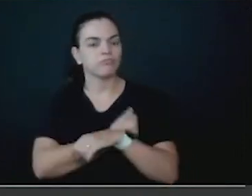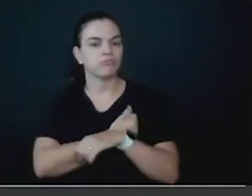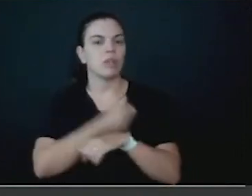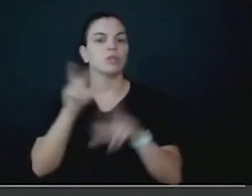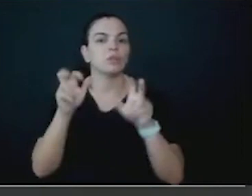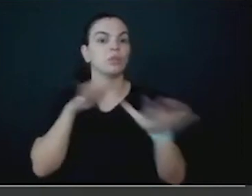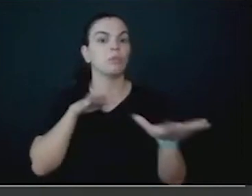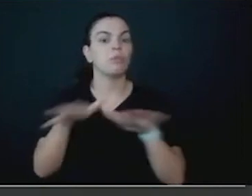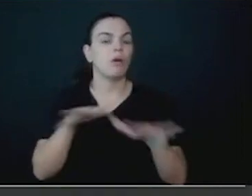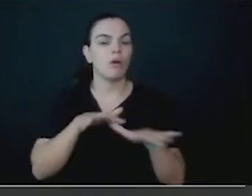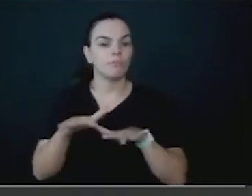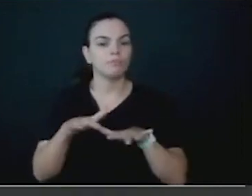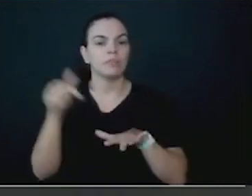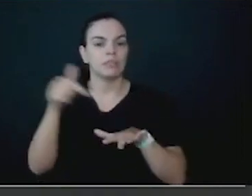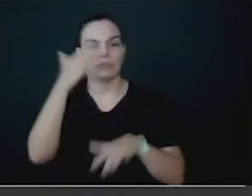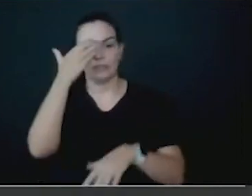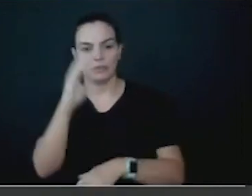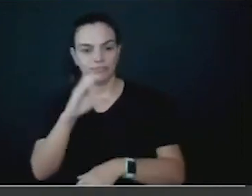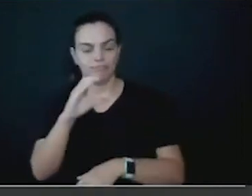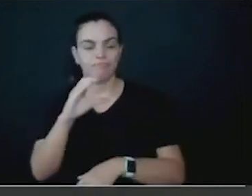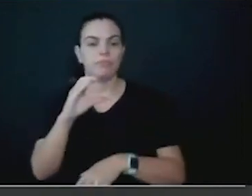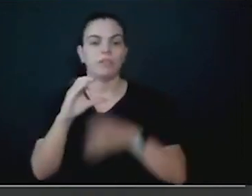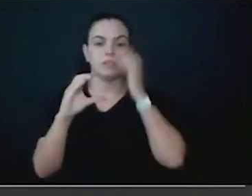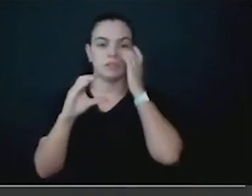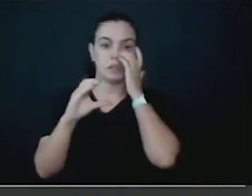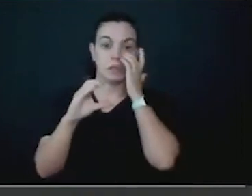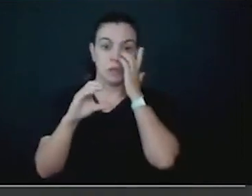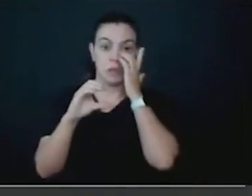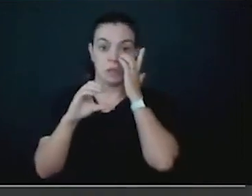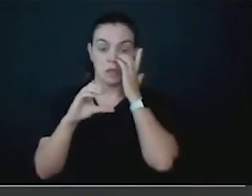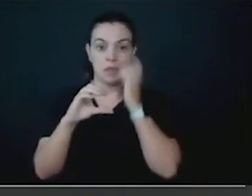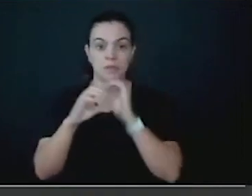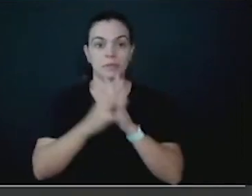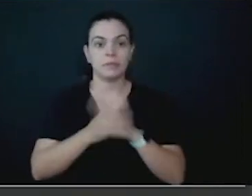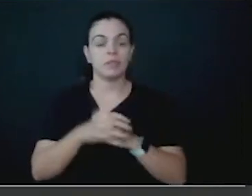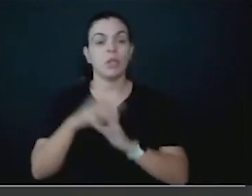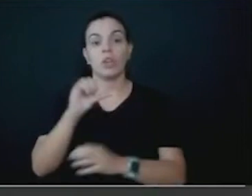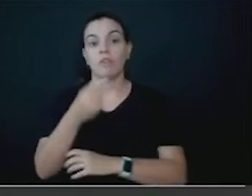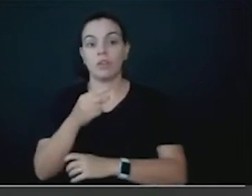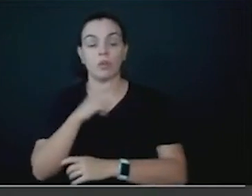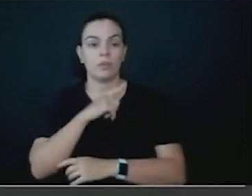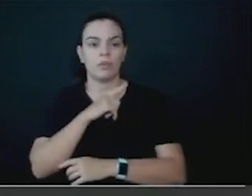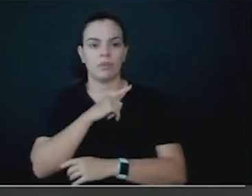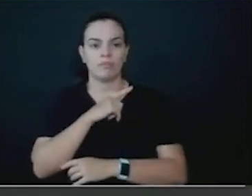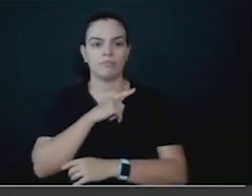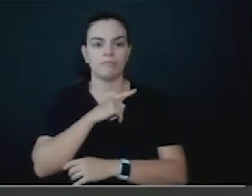91 deles relacionados para atender aí o que está no objetivo geral. 78%